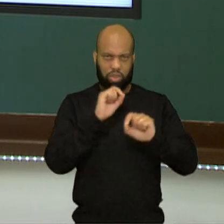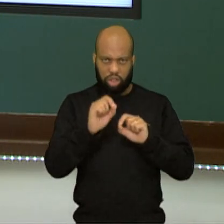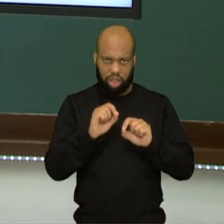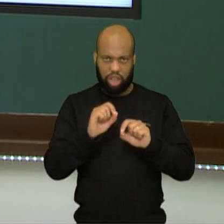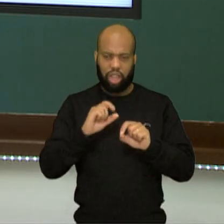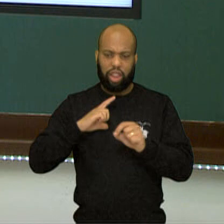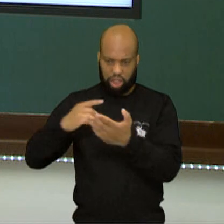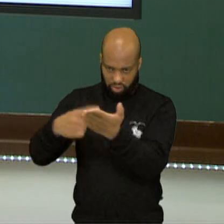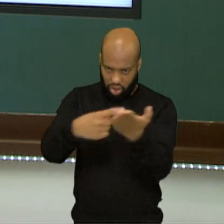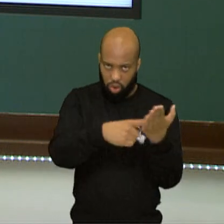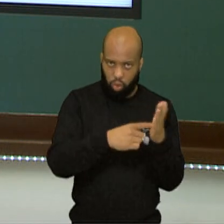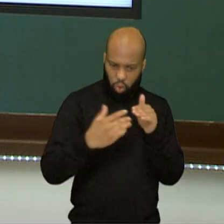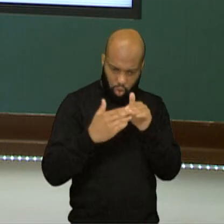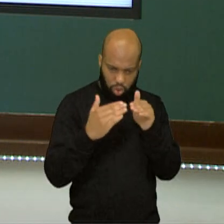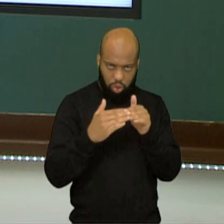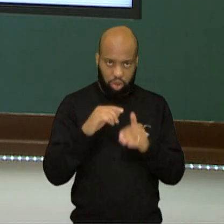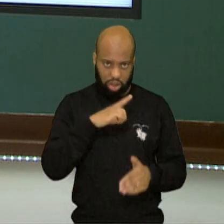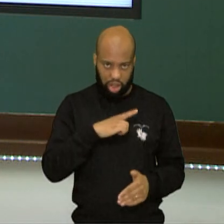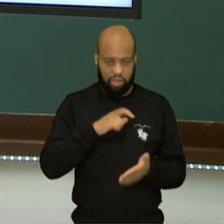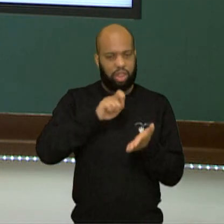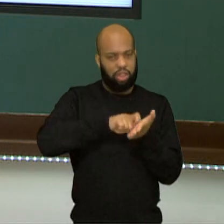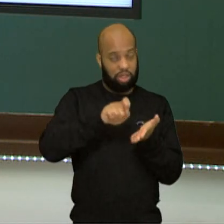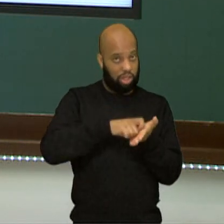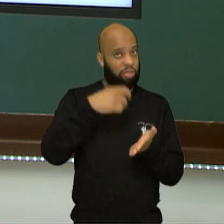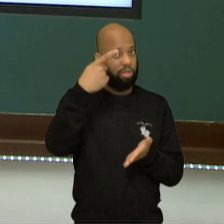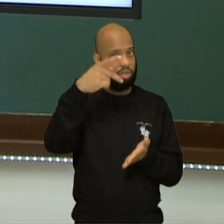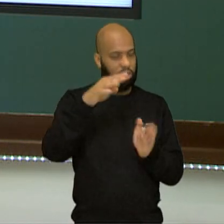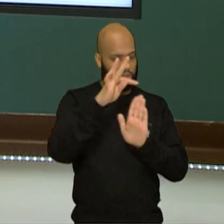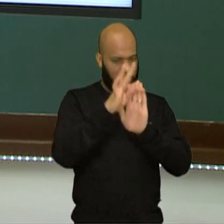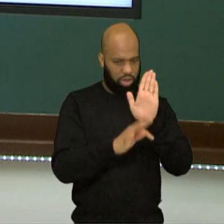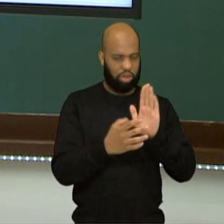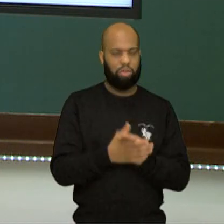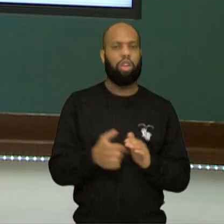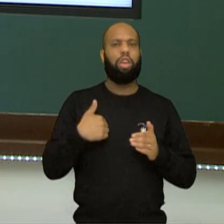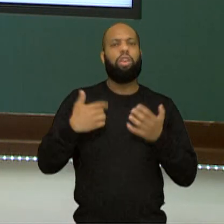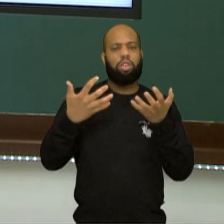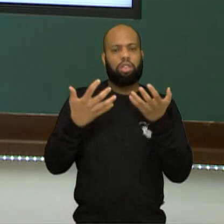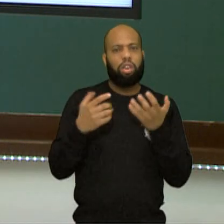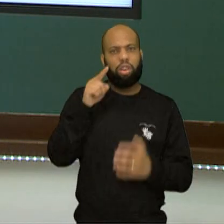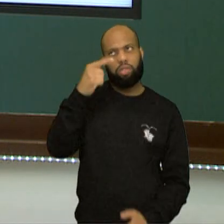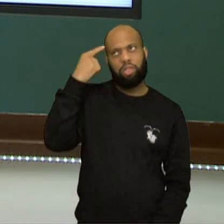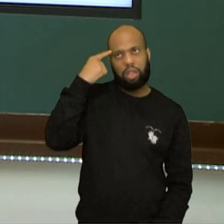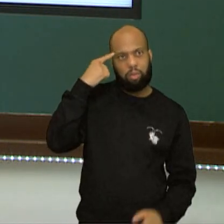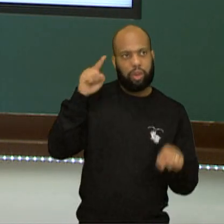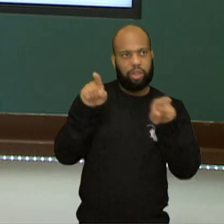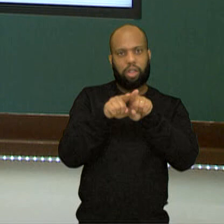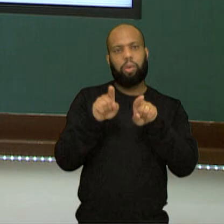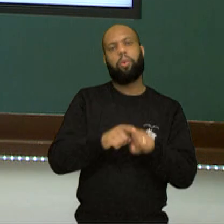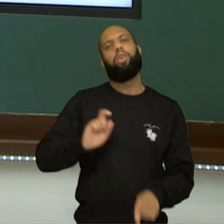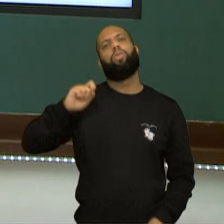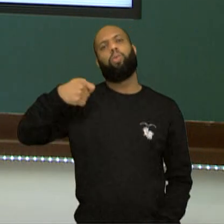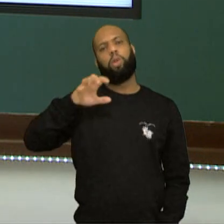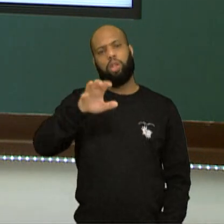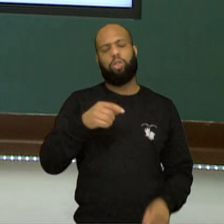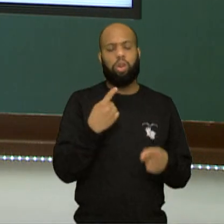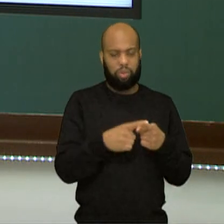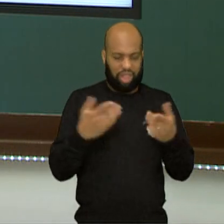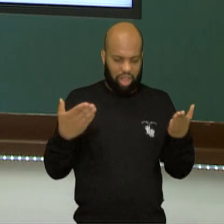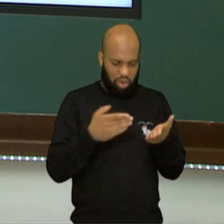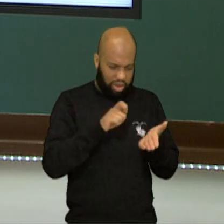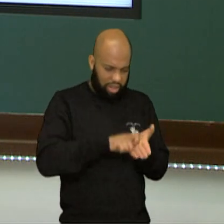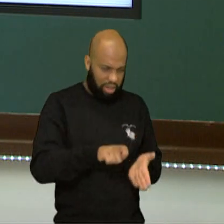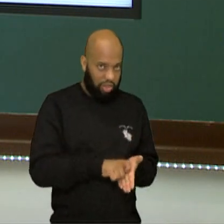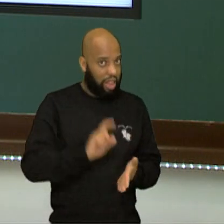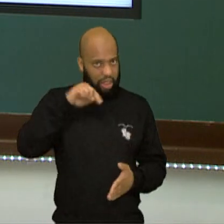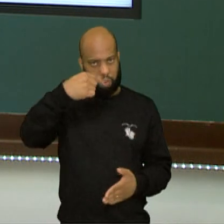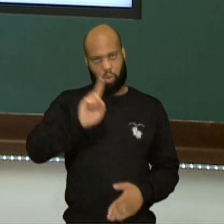Lembram? Escreve lá no seu texto. Eu quero que você vá pensando um pouco aí, porque você não vai produzir agora esse texto, vai produzir daqui